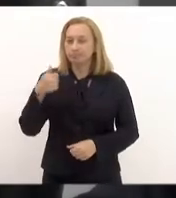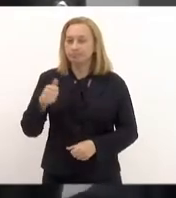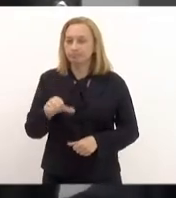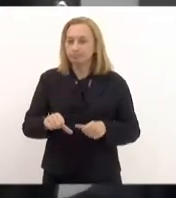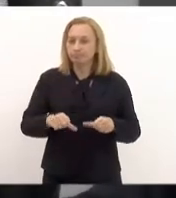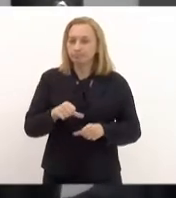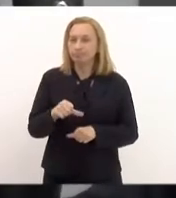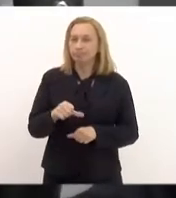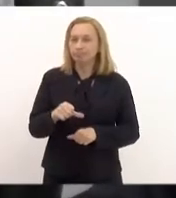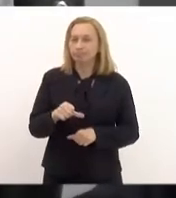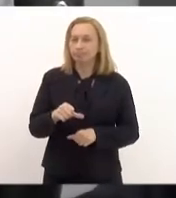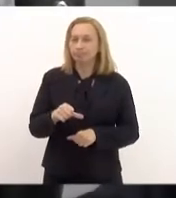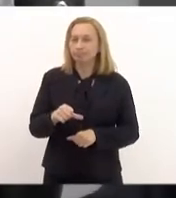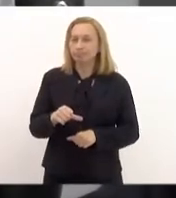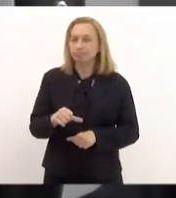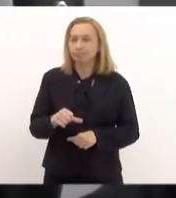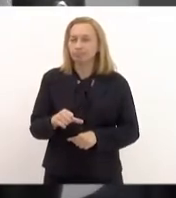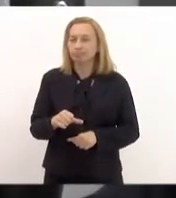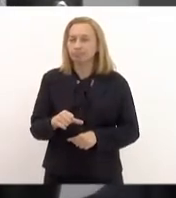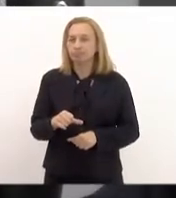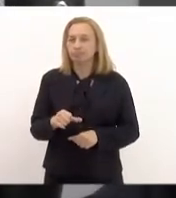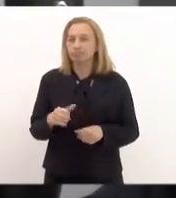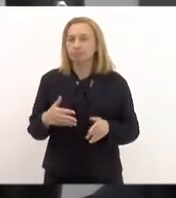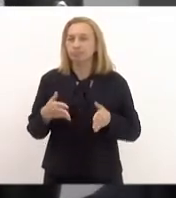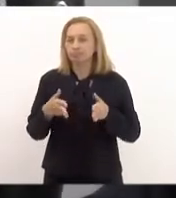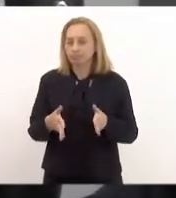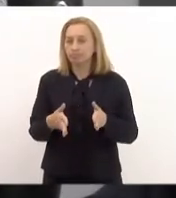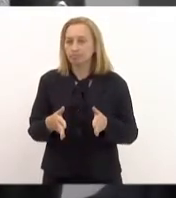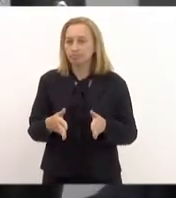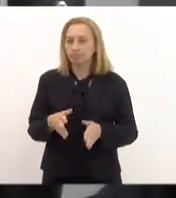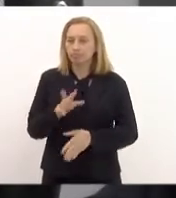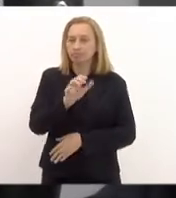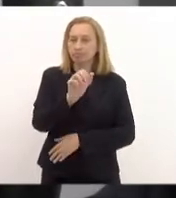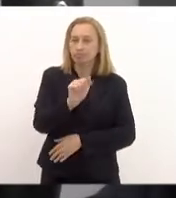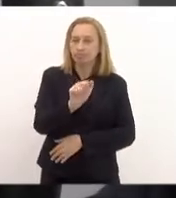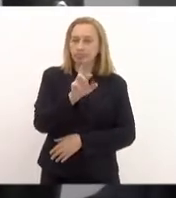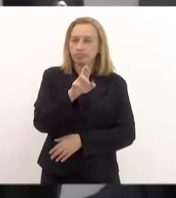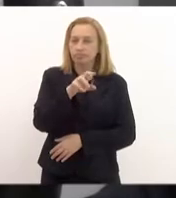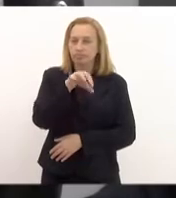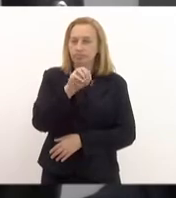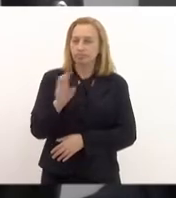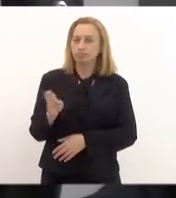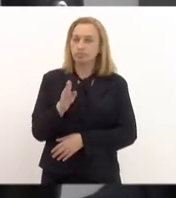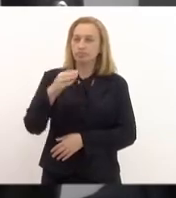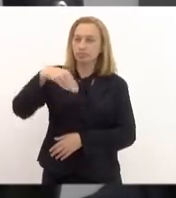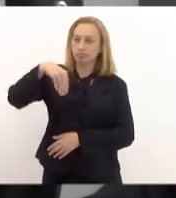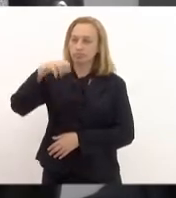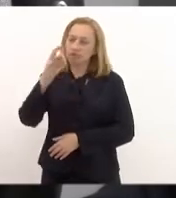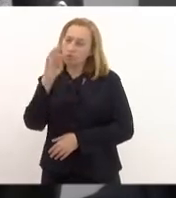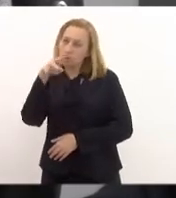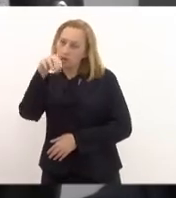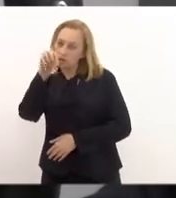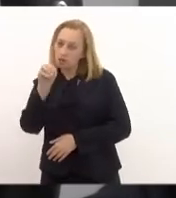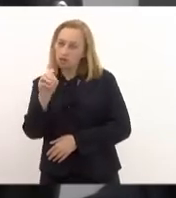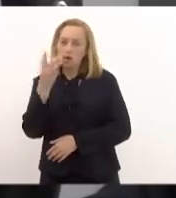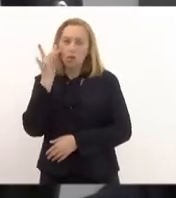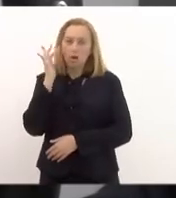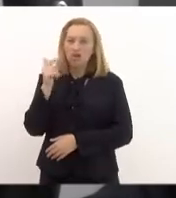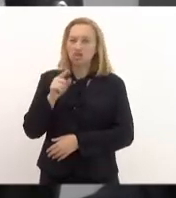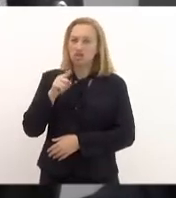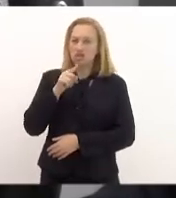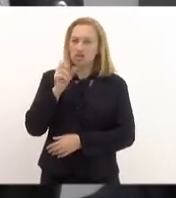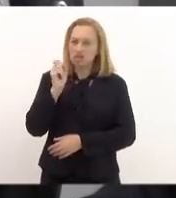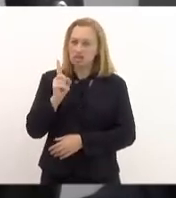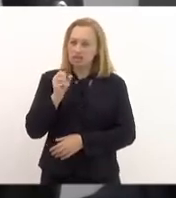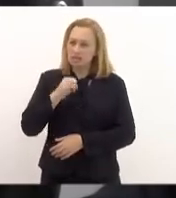né, da conversa em torno desse arco metropolitano. Eu acho que se ele é